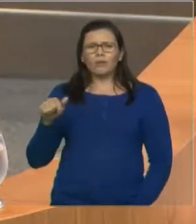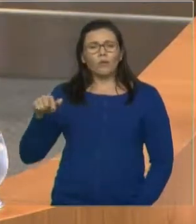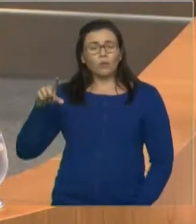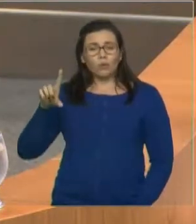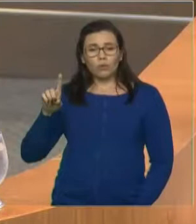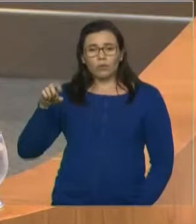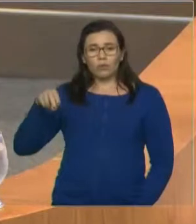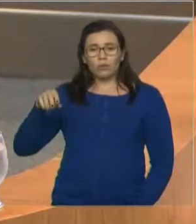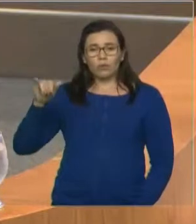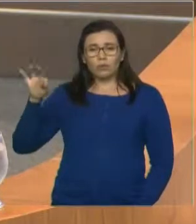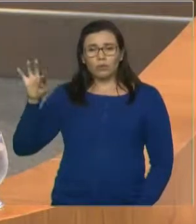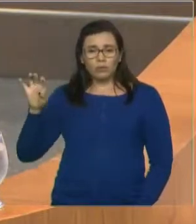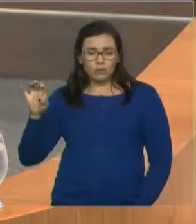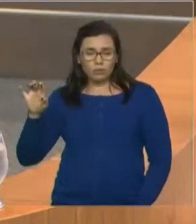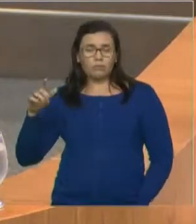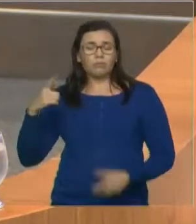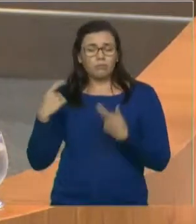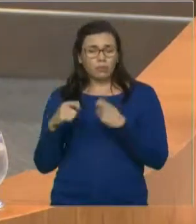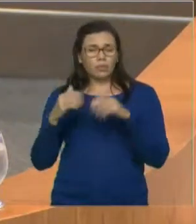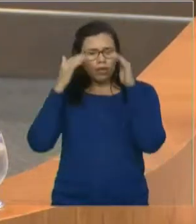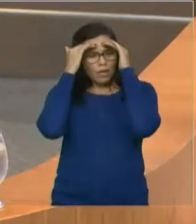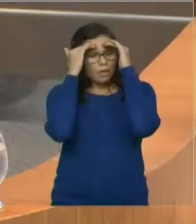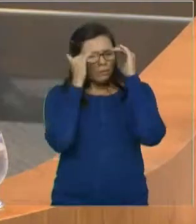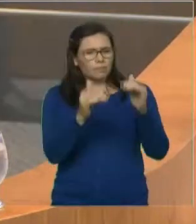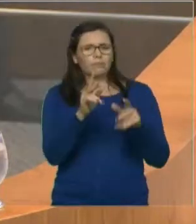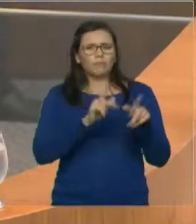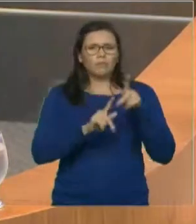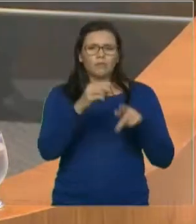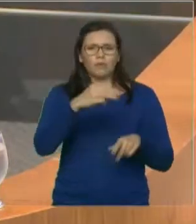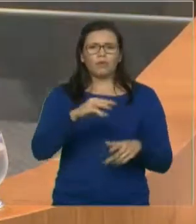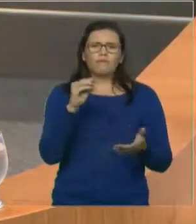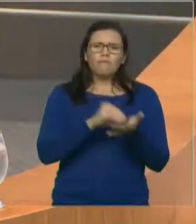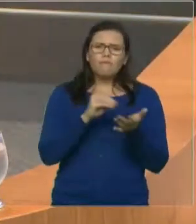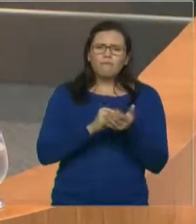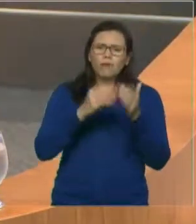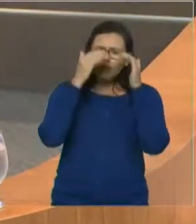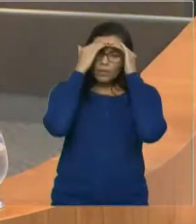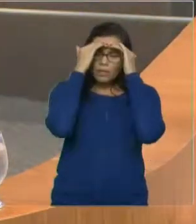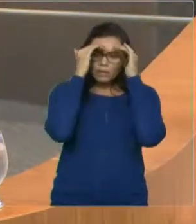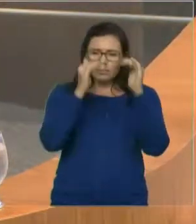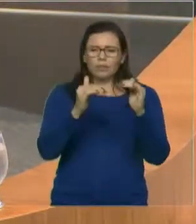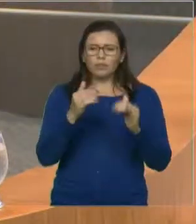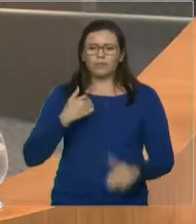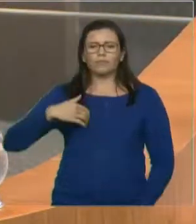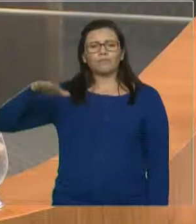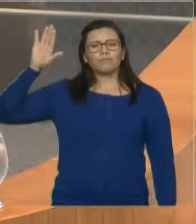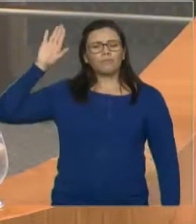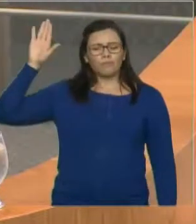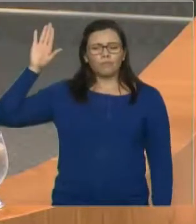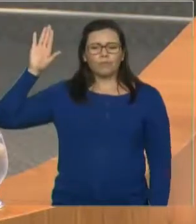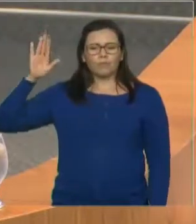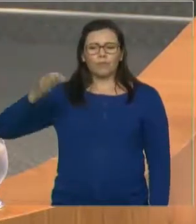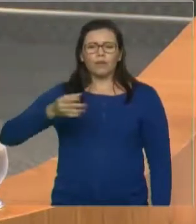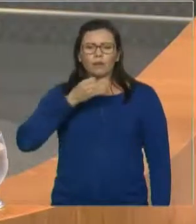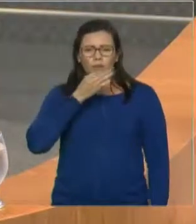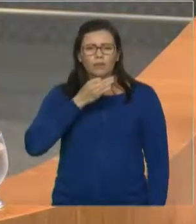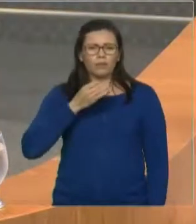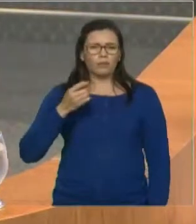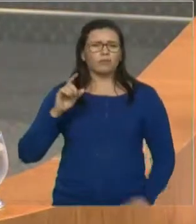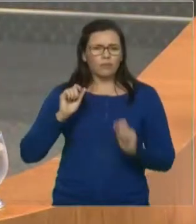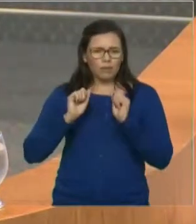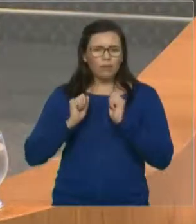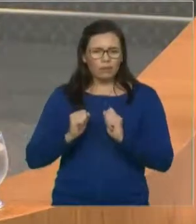Maranhão. Porque é uma falta de respeito. É uma Depois você me concede uma parte, por gentileza. Com certeza, deputado